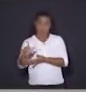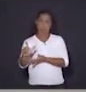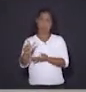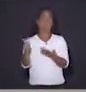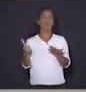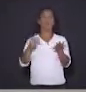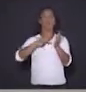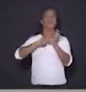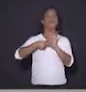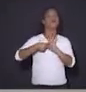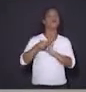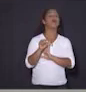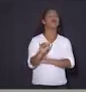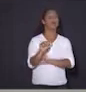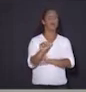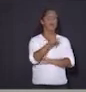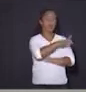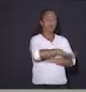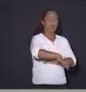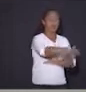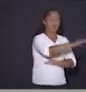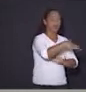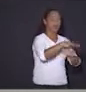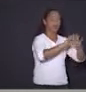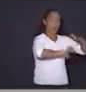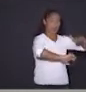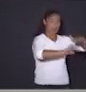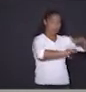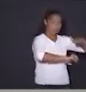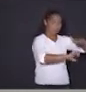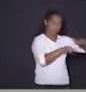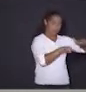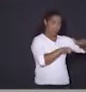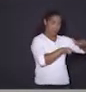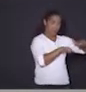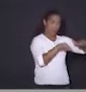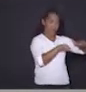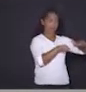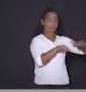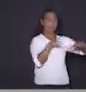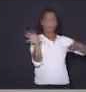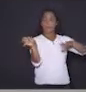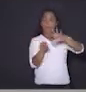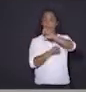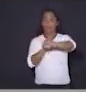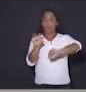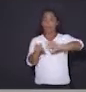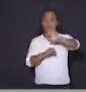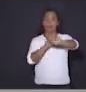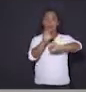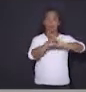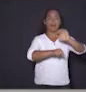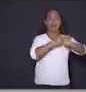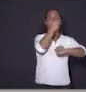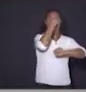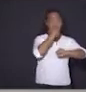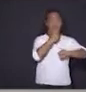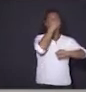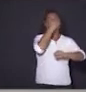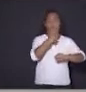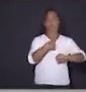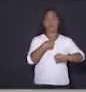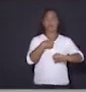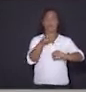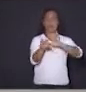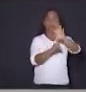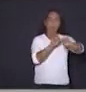significa que elas são empresas ou modelos de negócios que se baseiam na produção de perfis das pessoas para tomar decisões